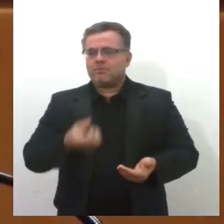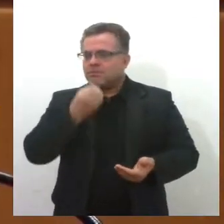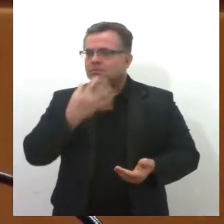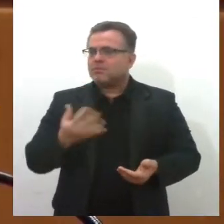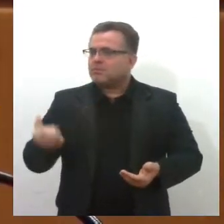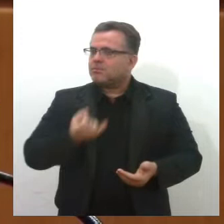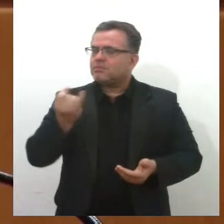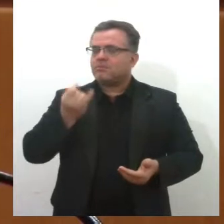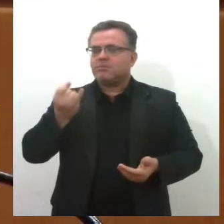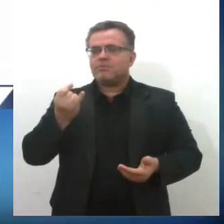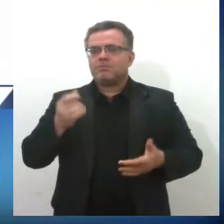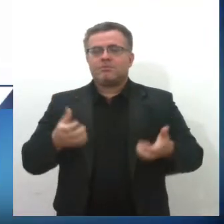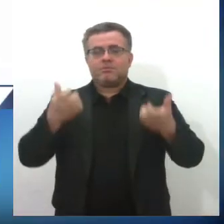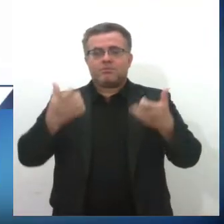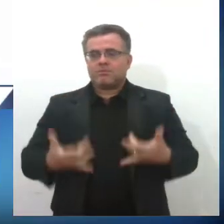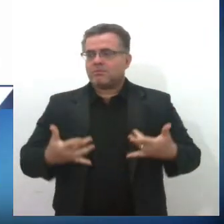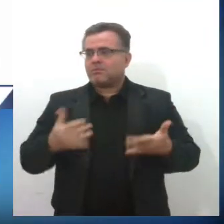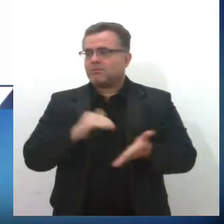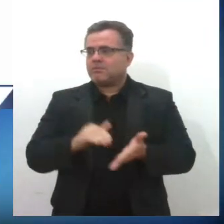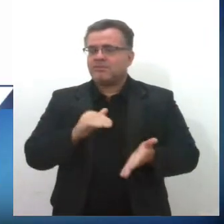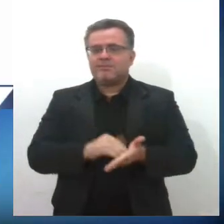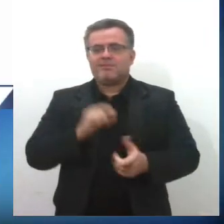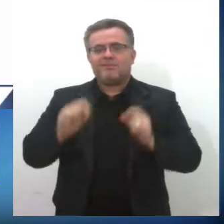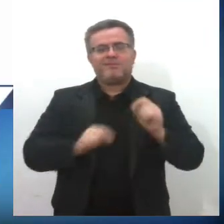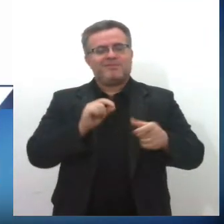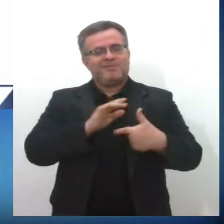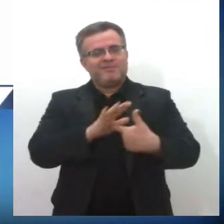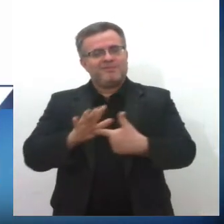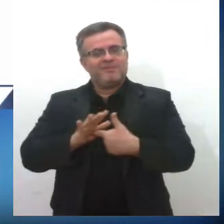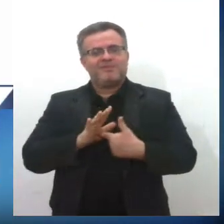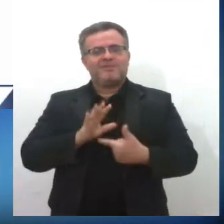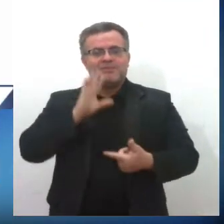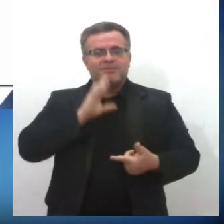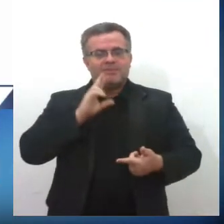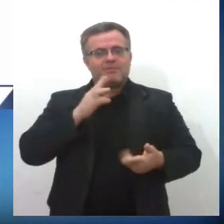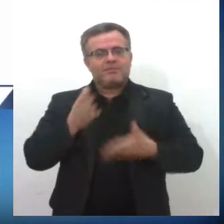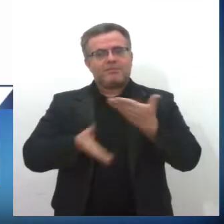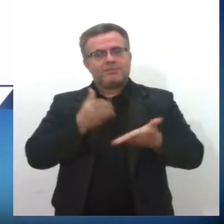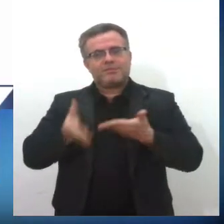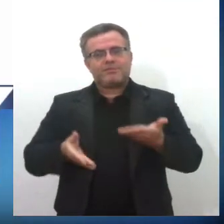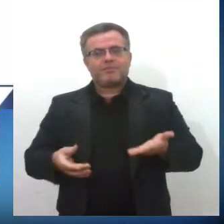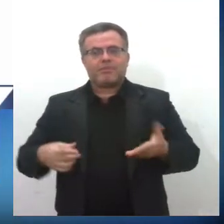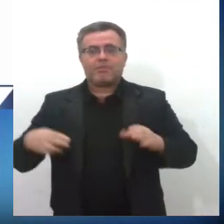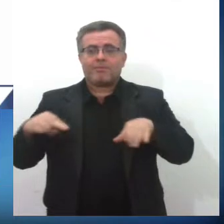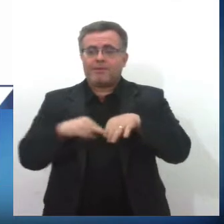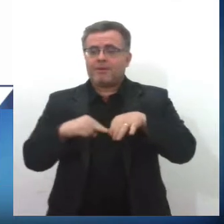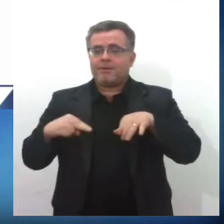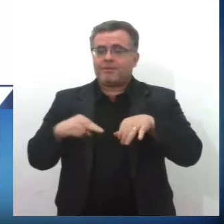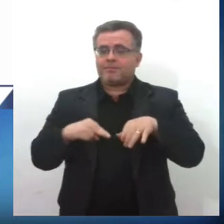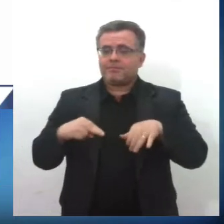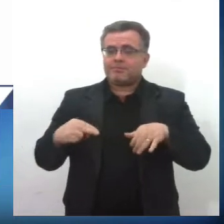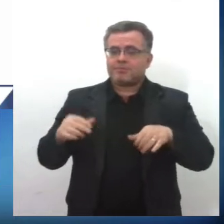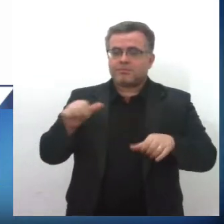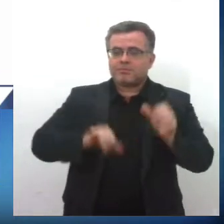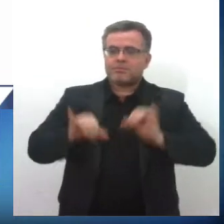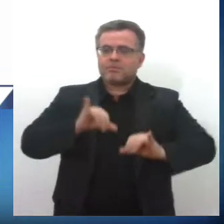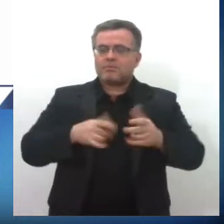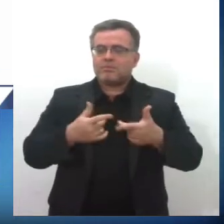pela secretária foi quanto à atenção oncológica. O tratamento de quimioterapia, por exemplo, teve um aumento de pouco mais